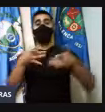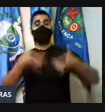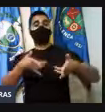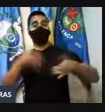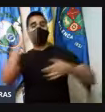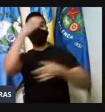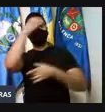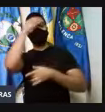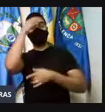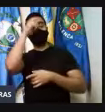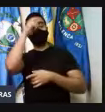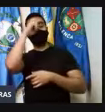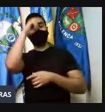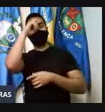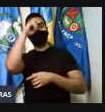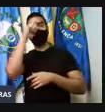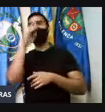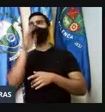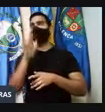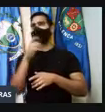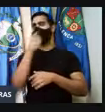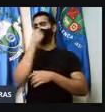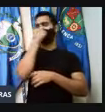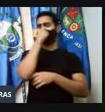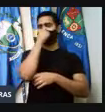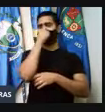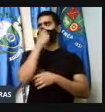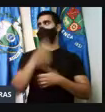estão bastante comprometidos,